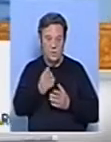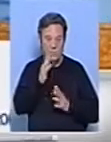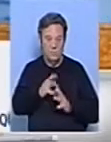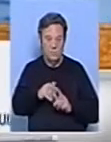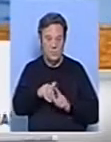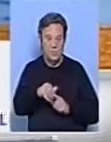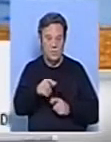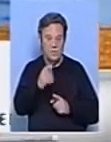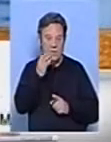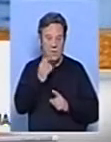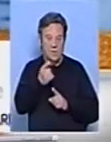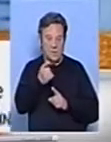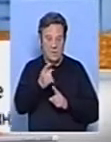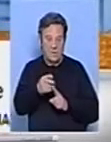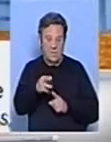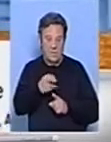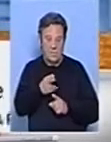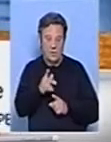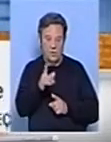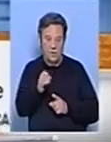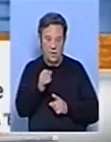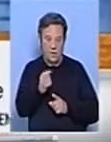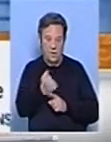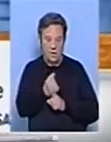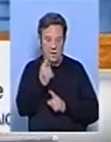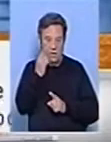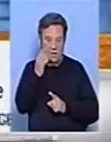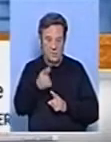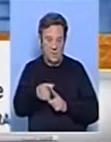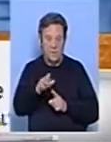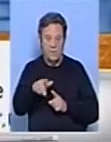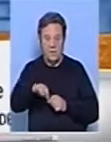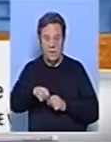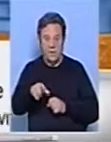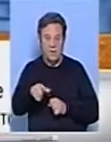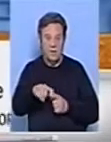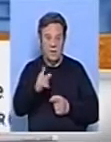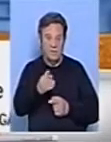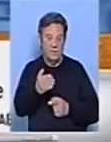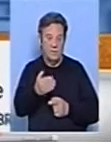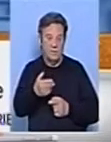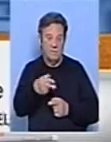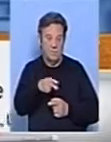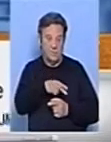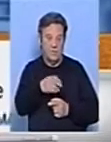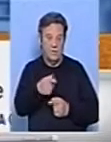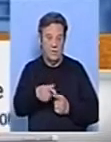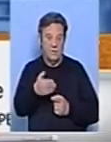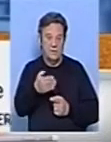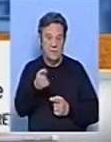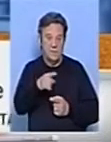medula espinal após lesão grave. Os dois projetos são os vencedores da 7ª edição dos prémios a Santa